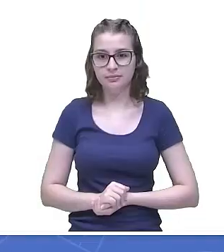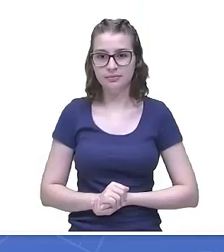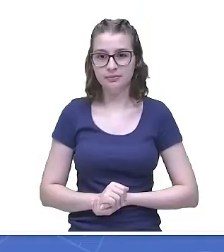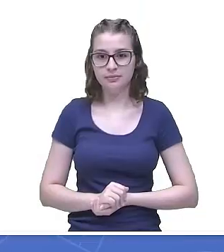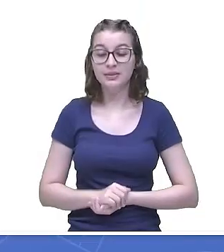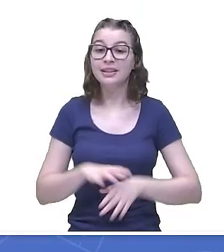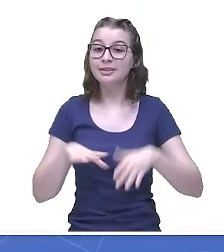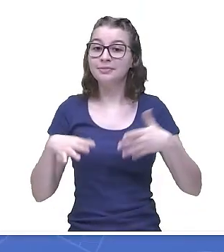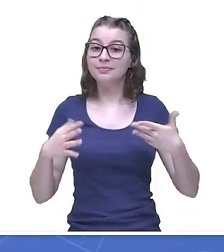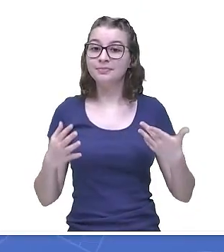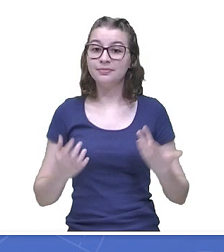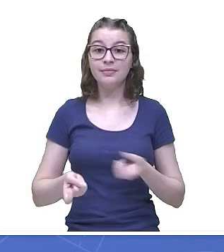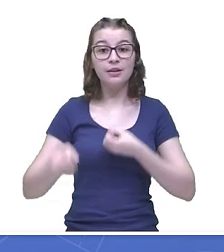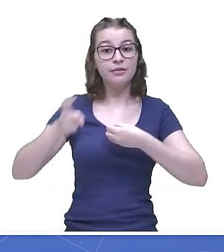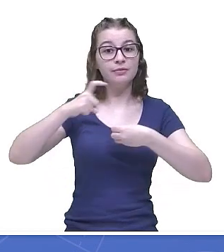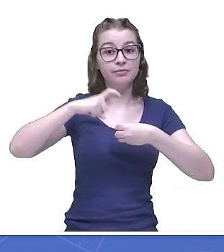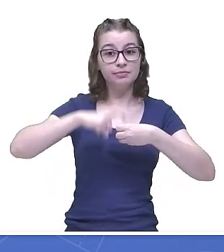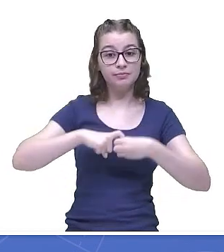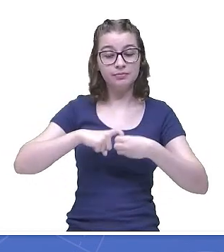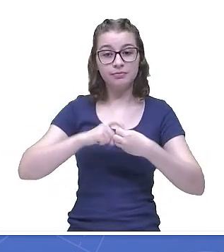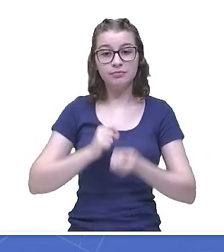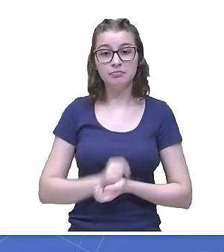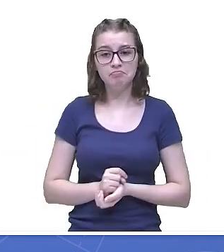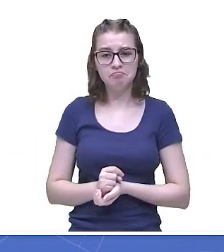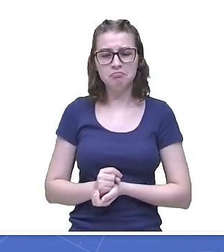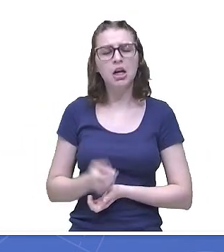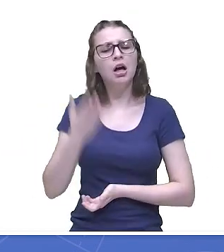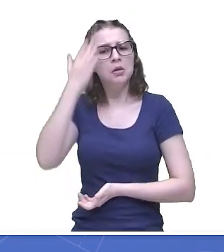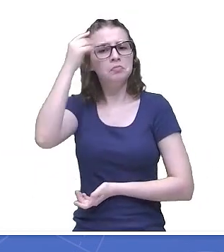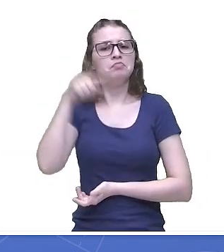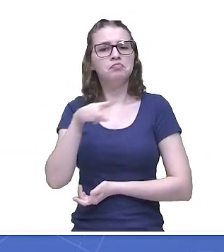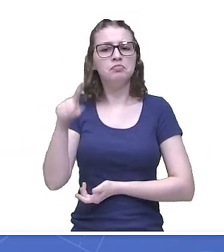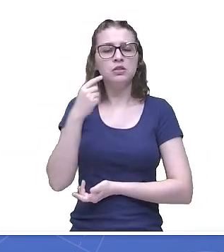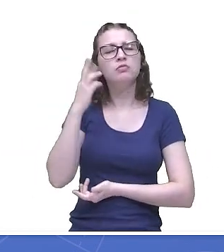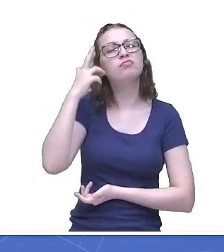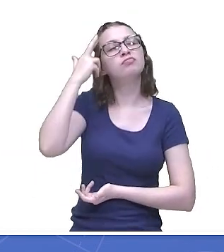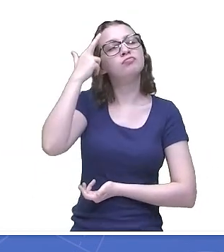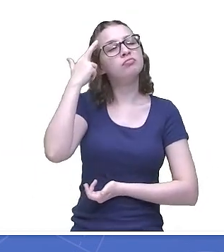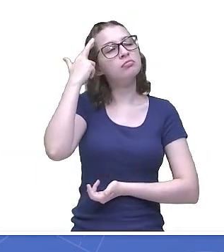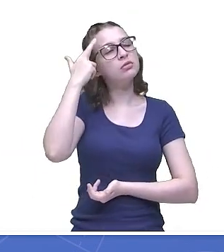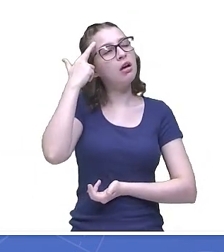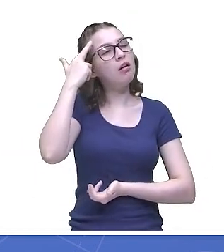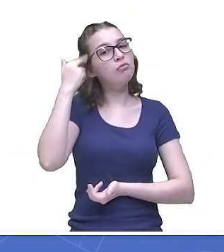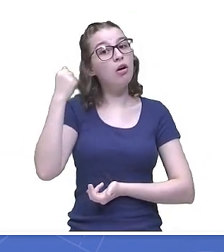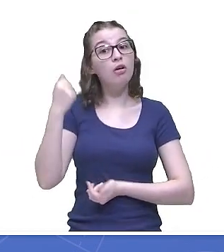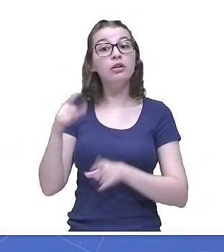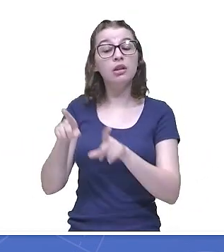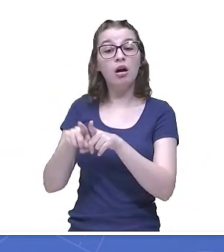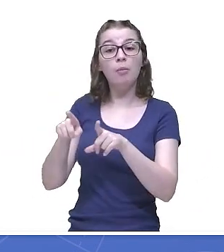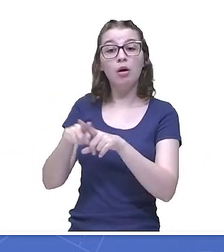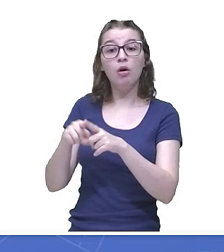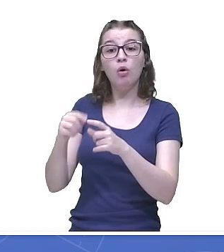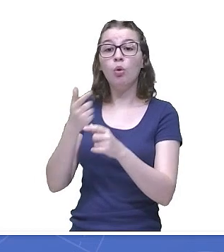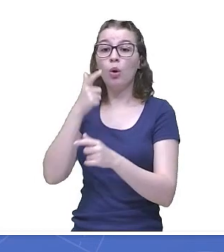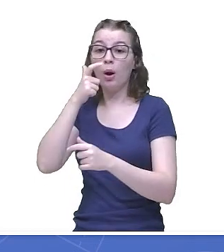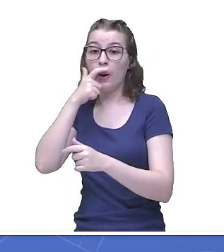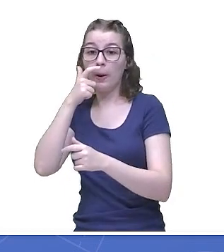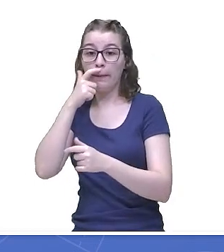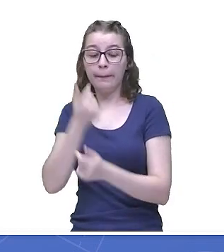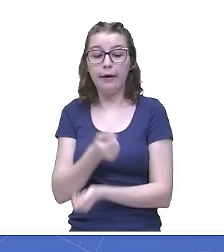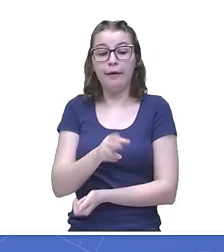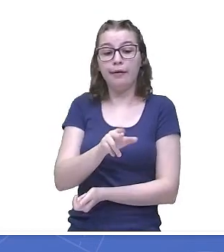muito bem. Sei que vocês refletiram em casa, com a ajuda também dos seus pais, né, dos seus irmãos,